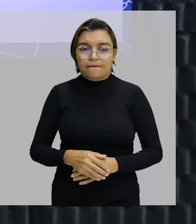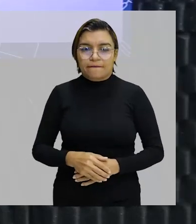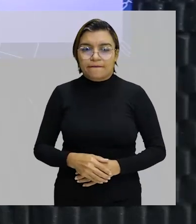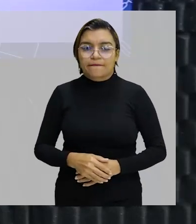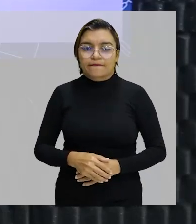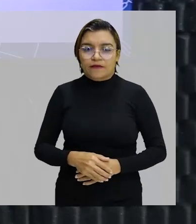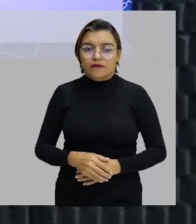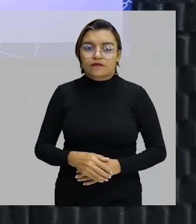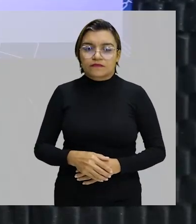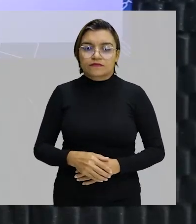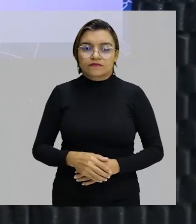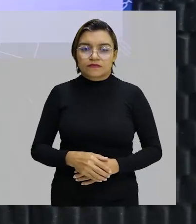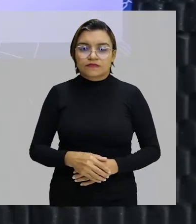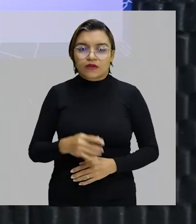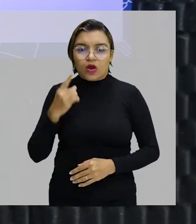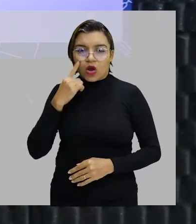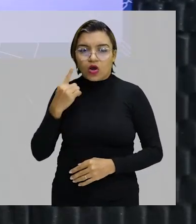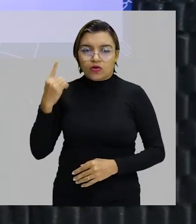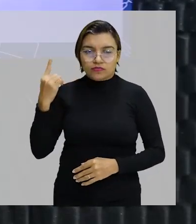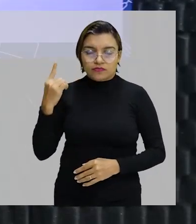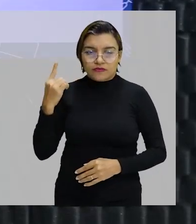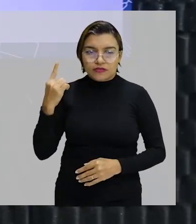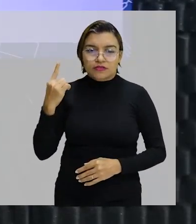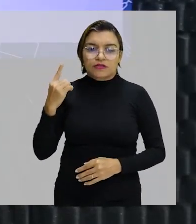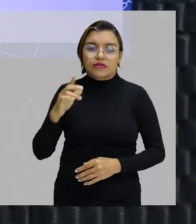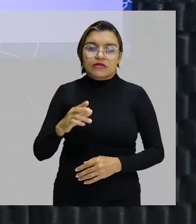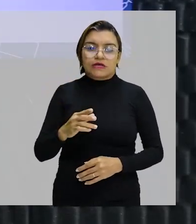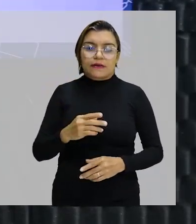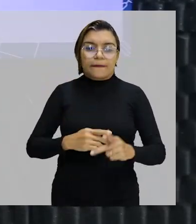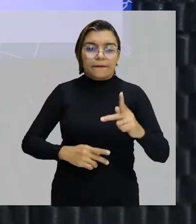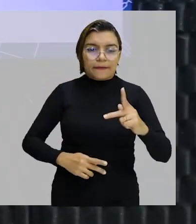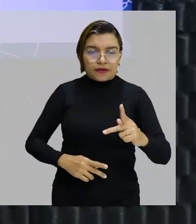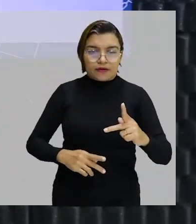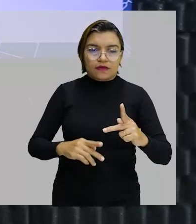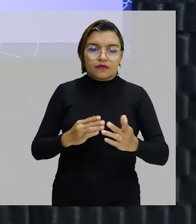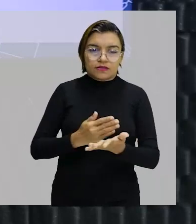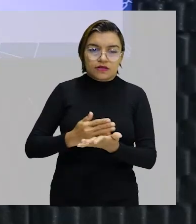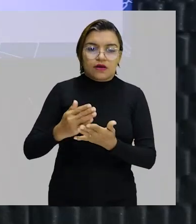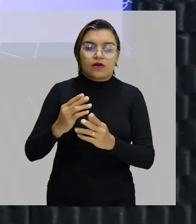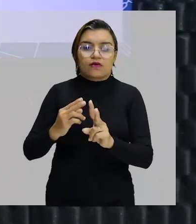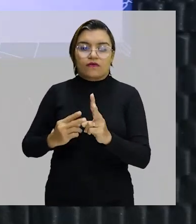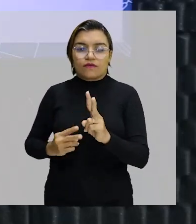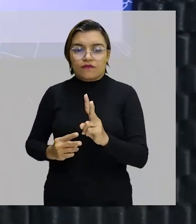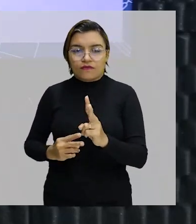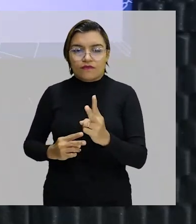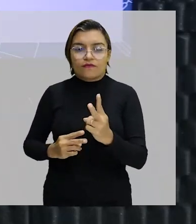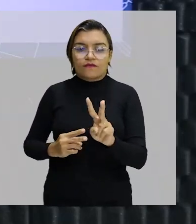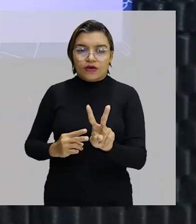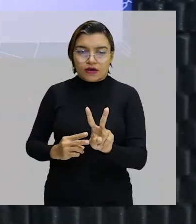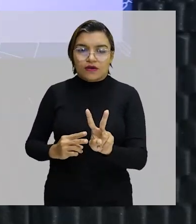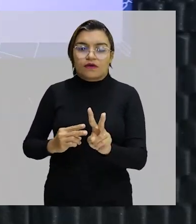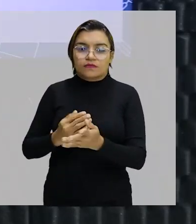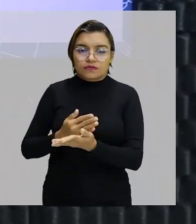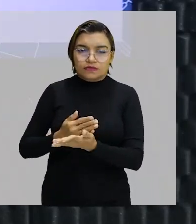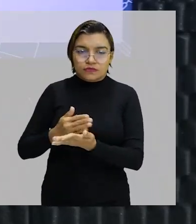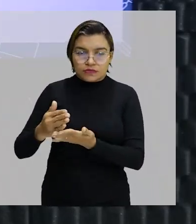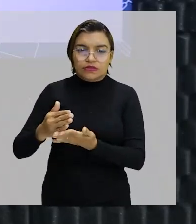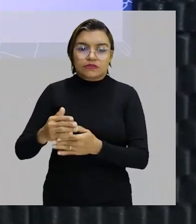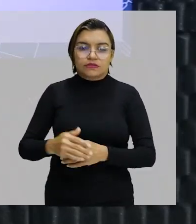vezes volume inicial dividido pela temperatura inicial. Vai ser igual a pressão final vezes o volume